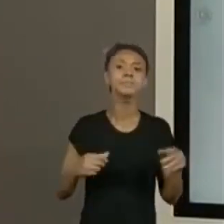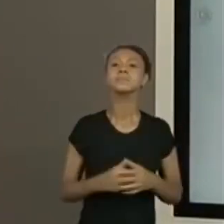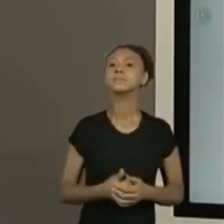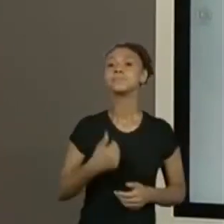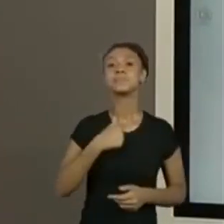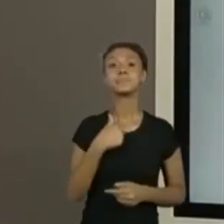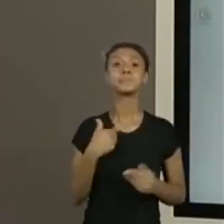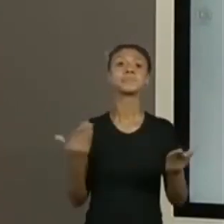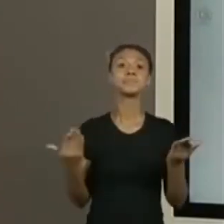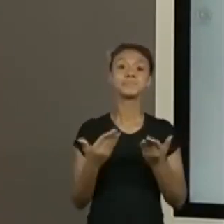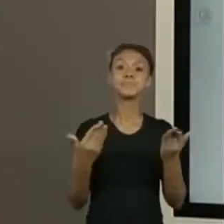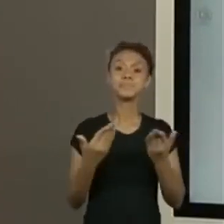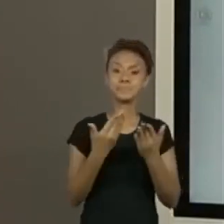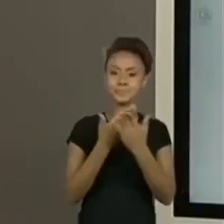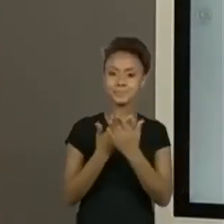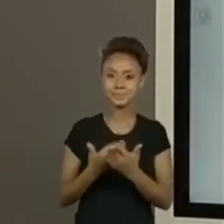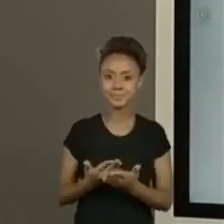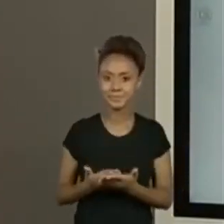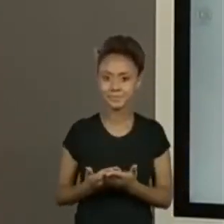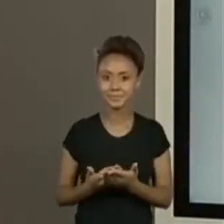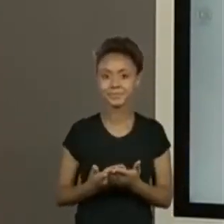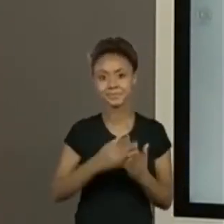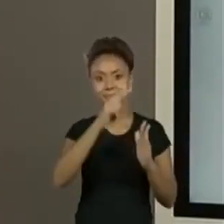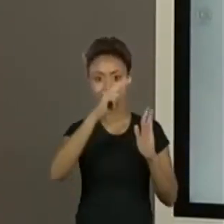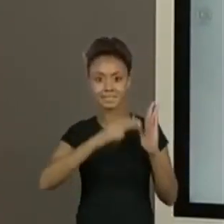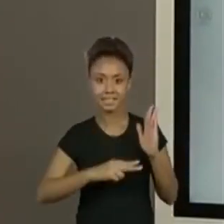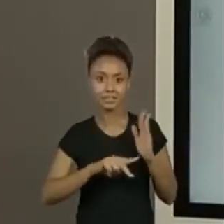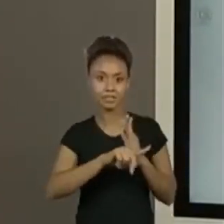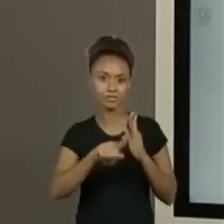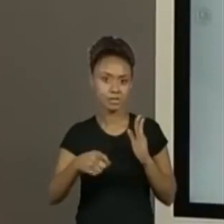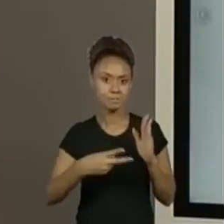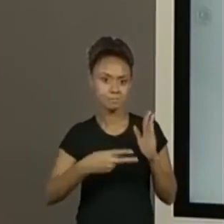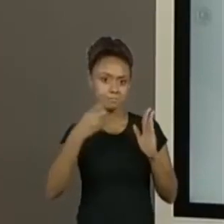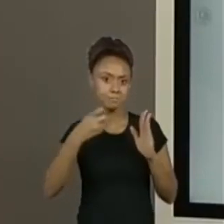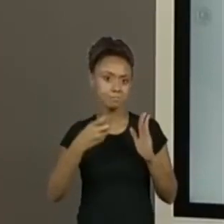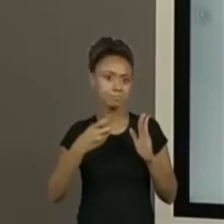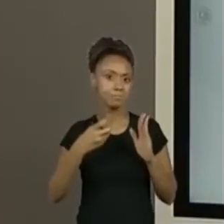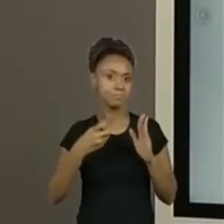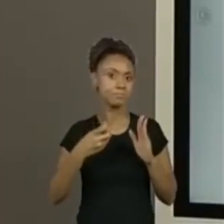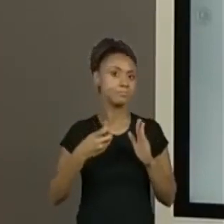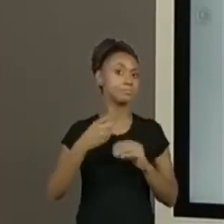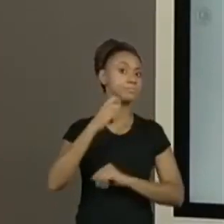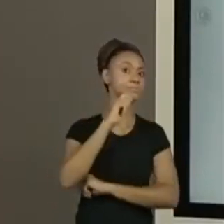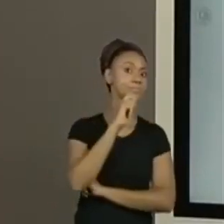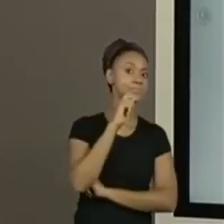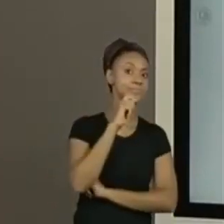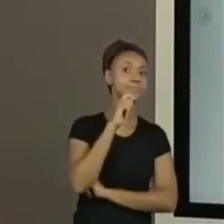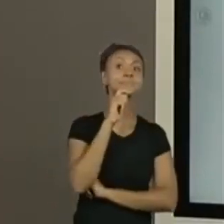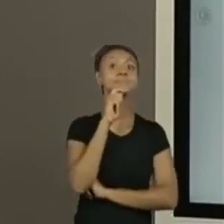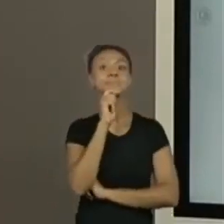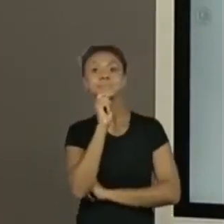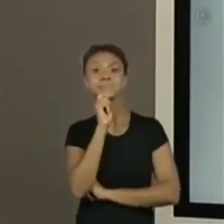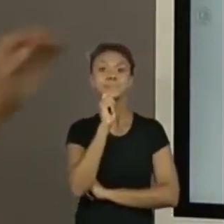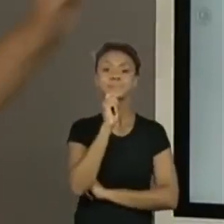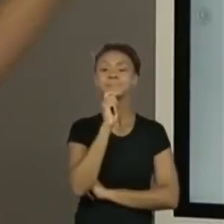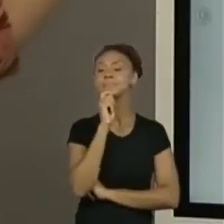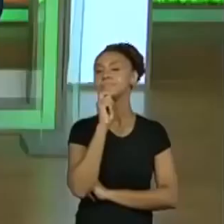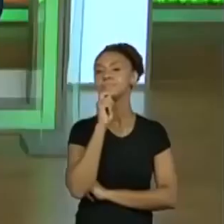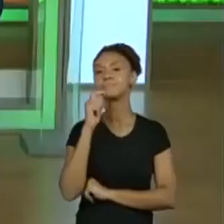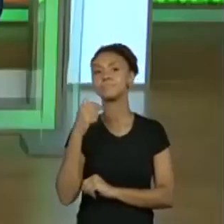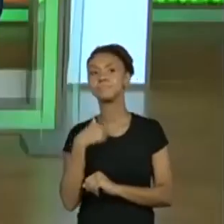estava fazendo a leitura lá, vocês observaram alguma coisa? Hã? Quando eu comecei lá,